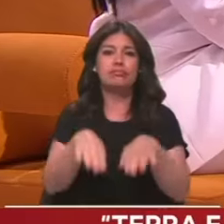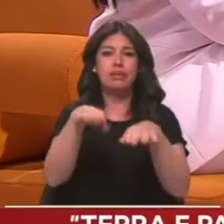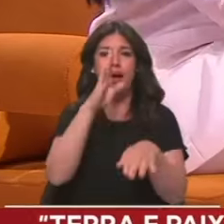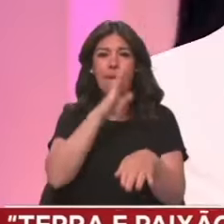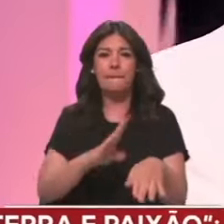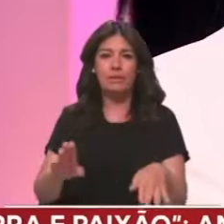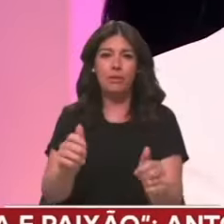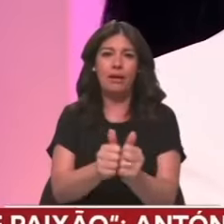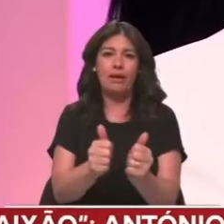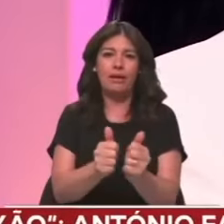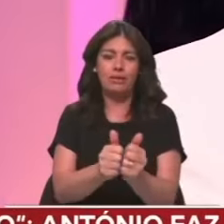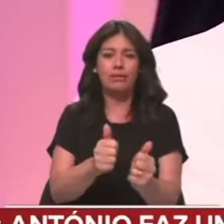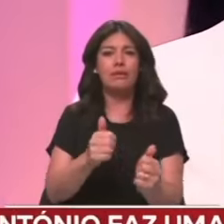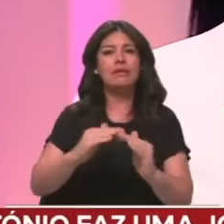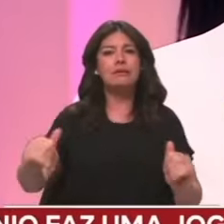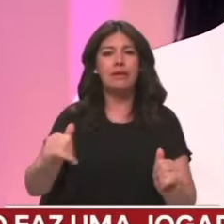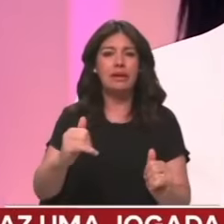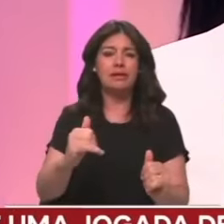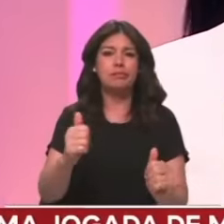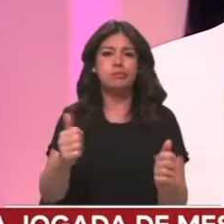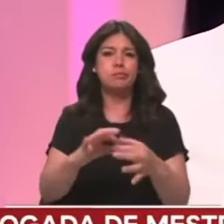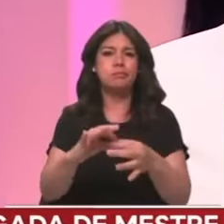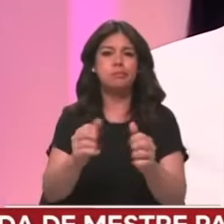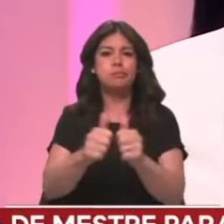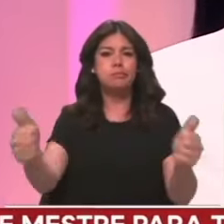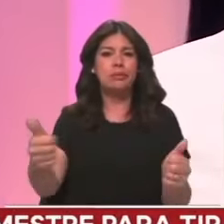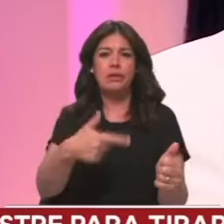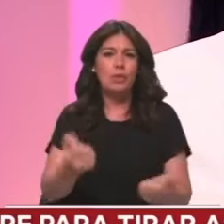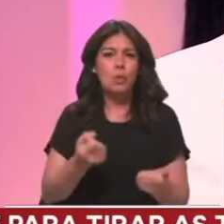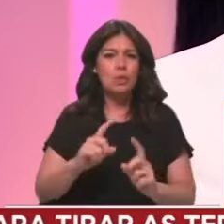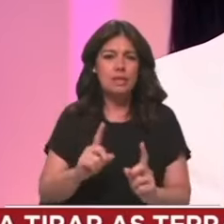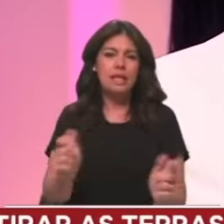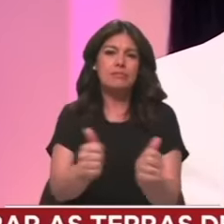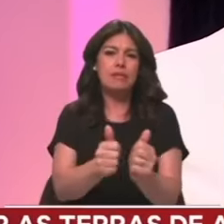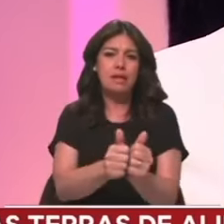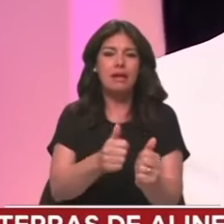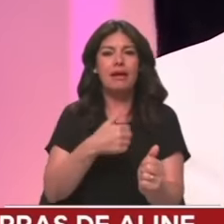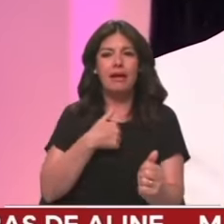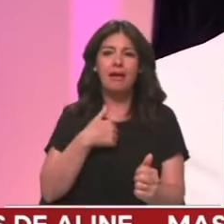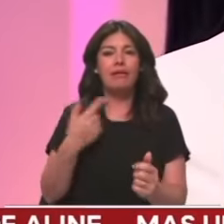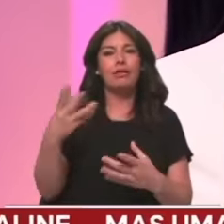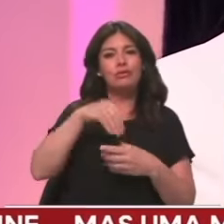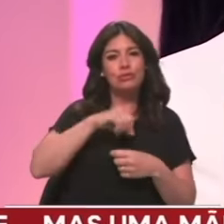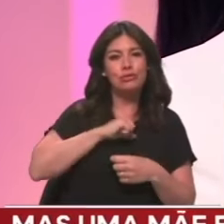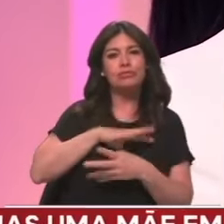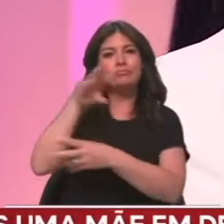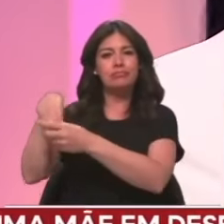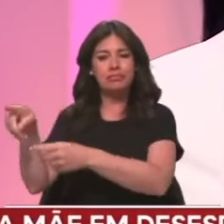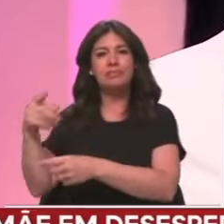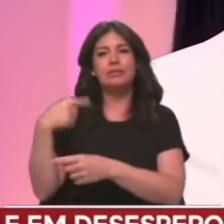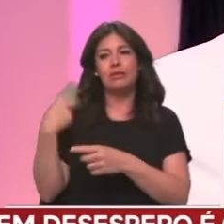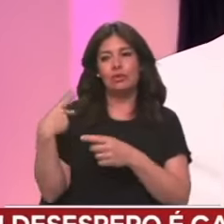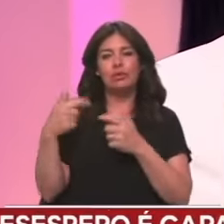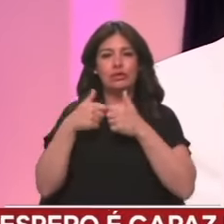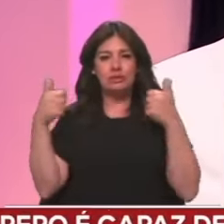um um um do outro neste caso e então foi mesmo aqui para nós percebermos onde é que poderíamos melhorar